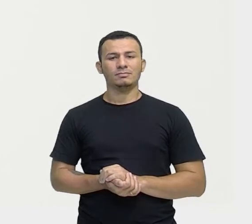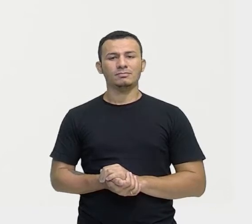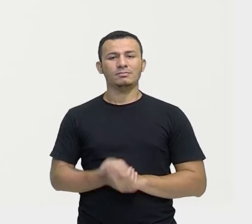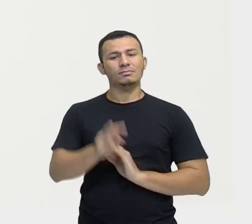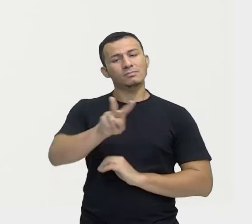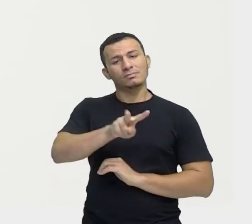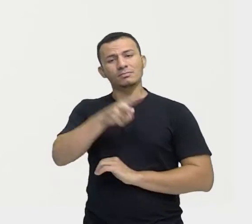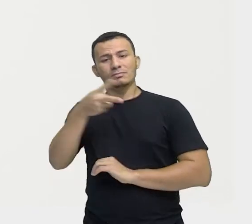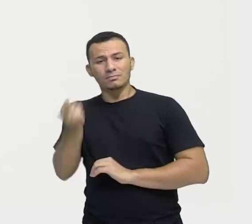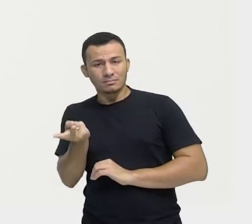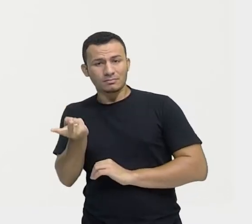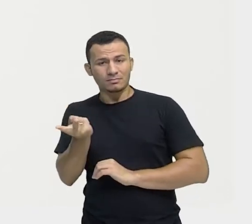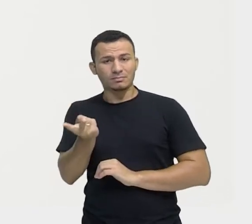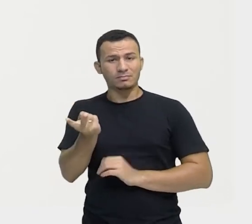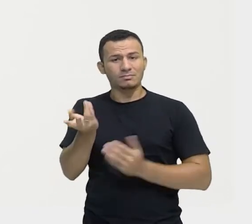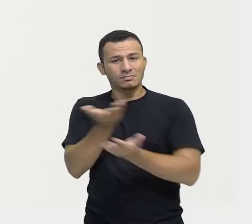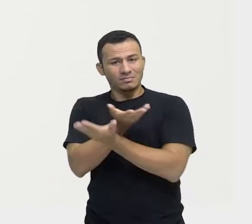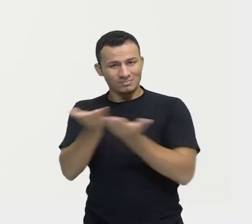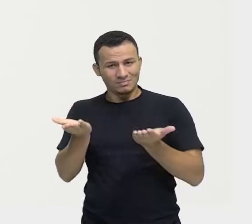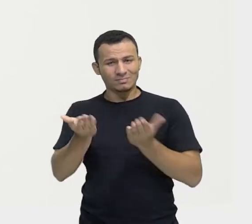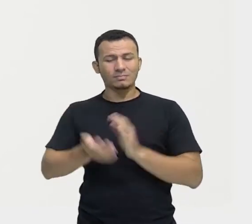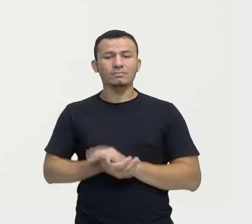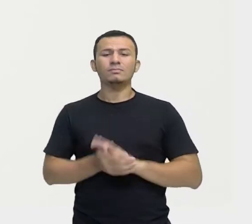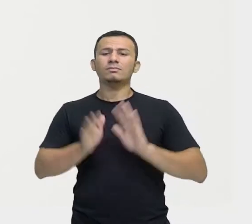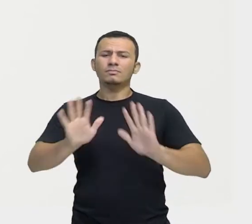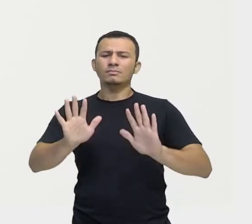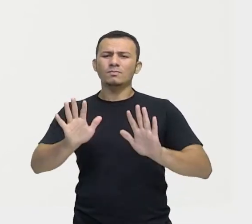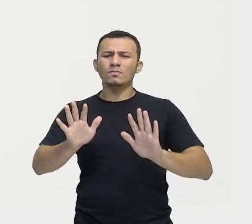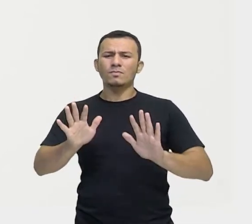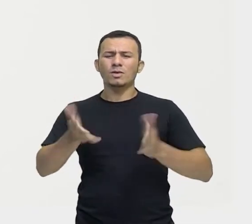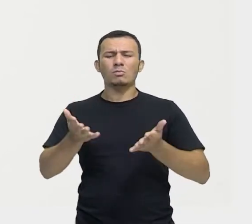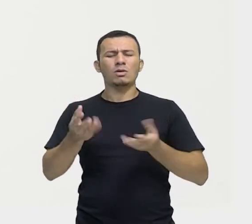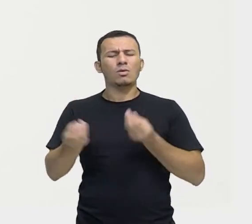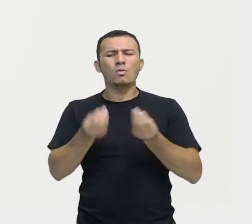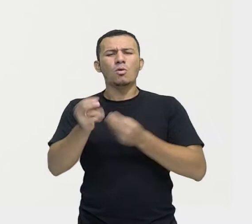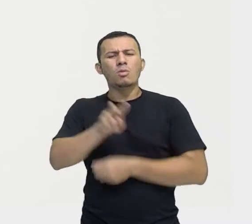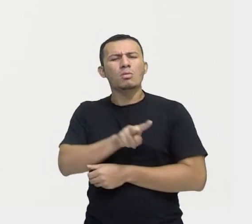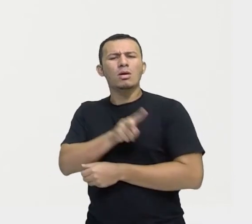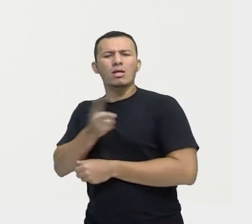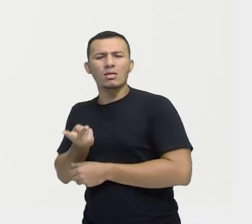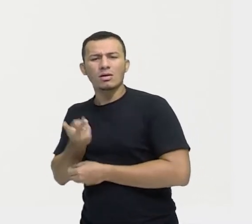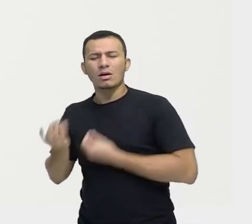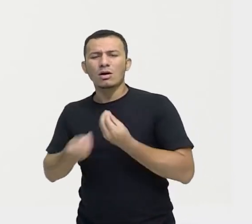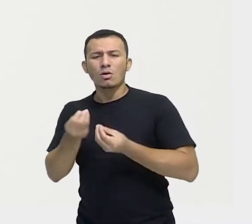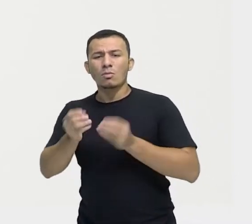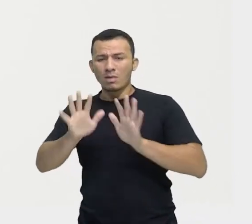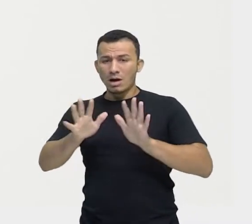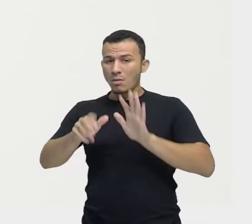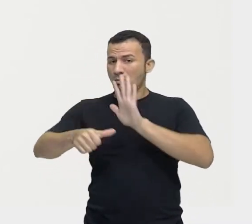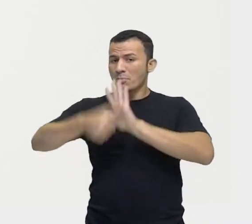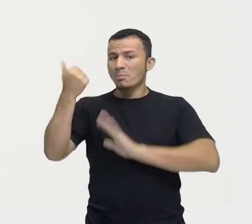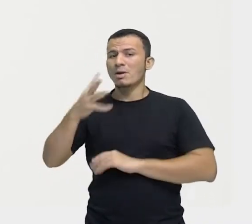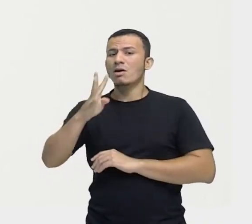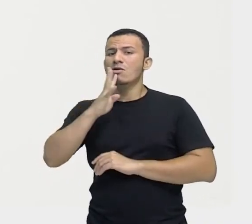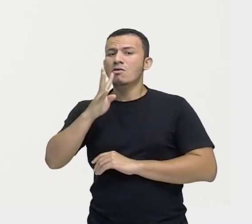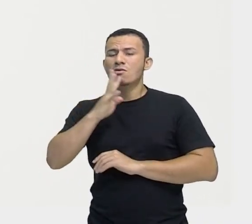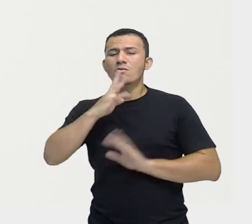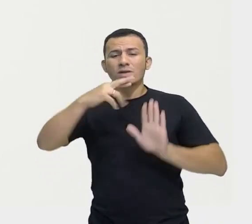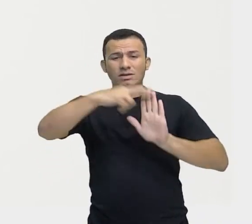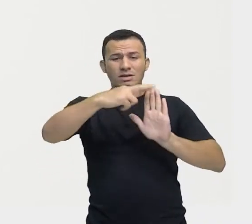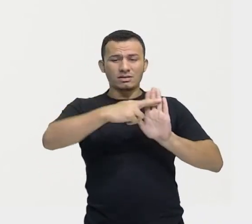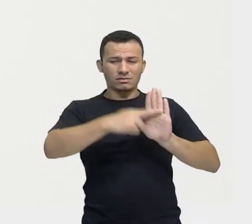Conversão entre as unidades de medida de massa. Antes de nós começarmos a converter, nós temos que conhecer quem são